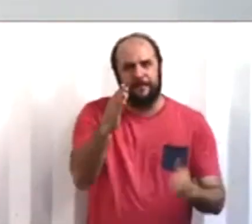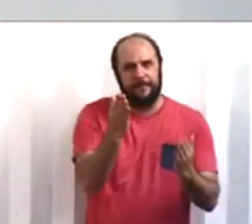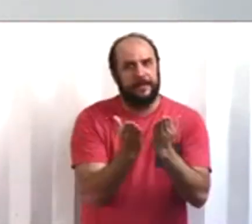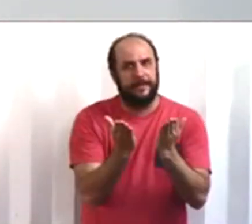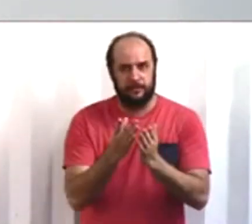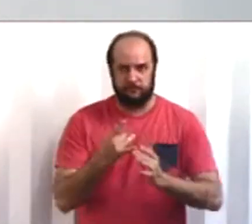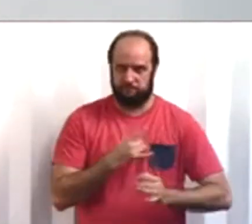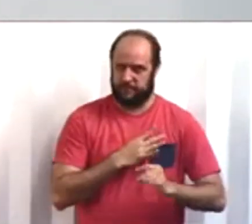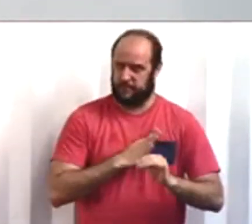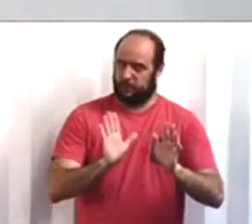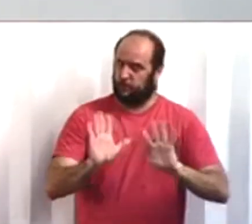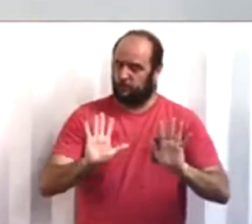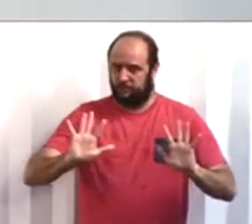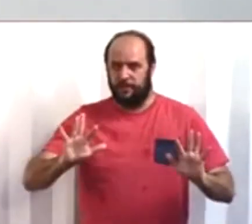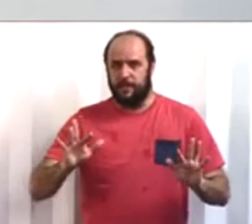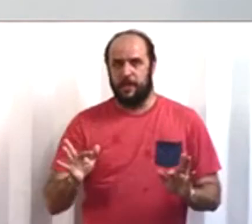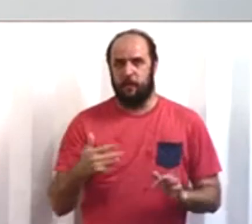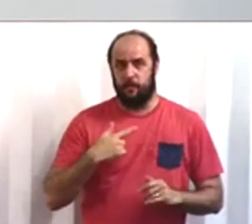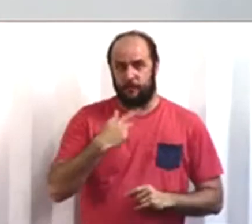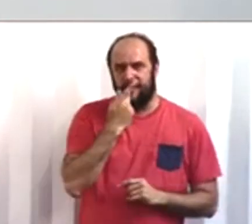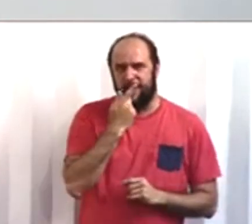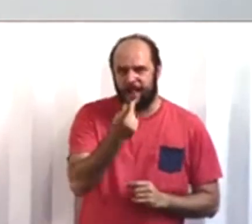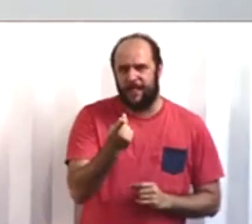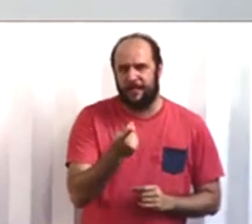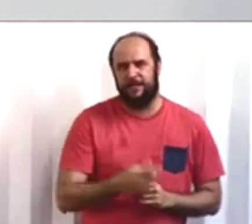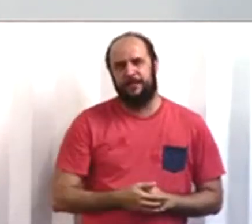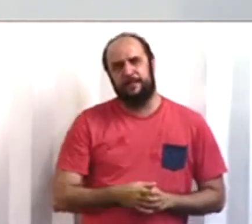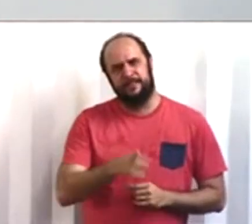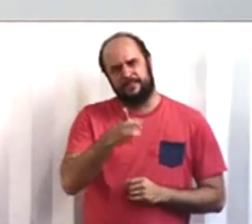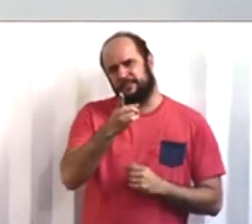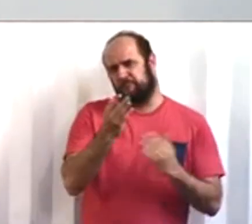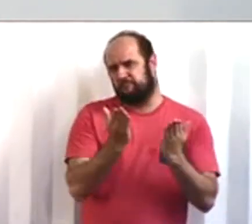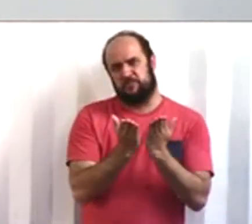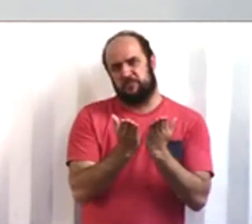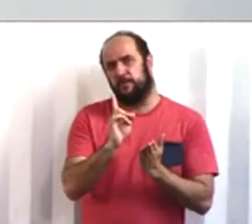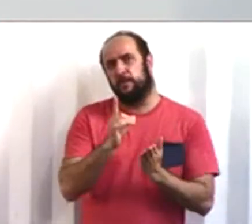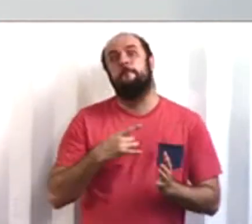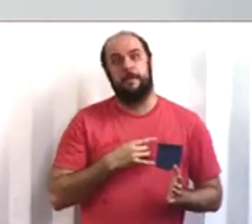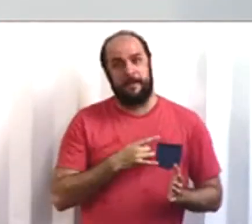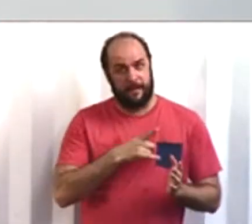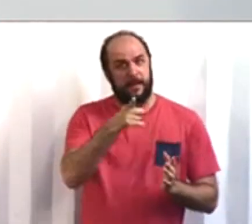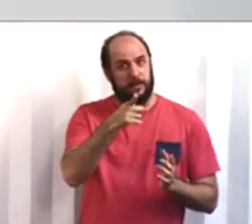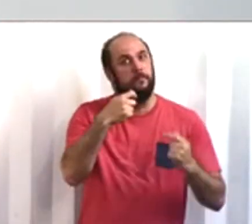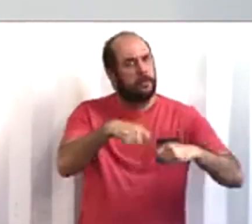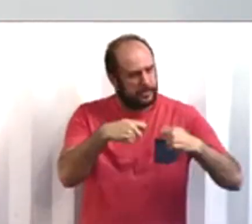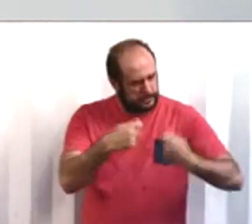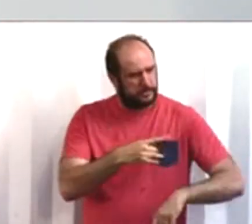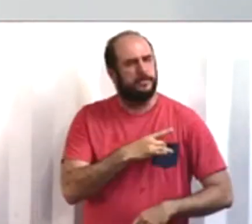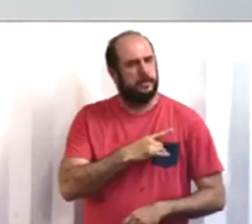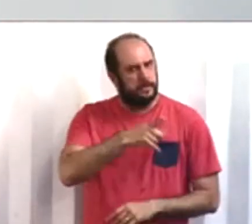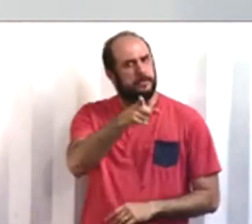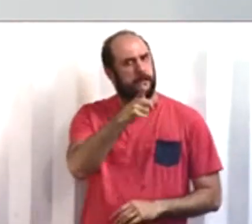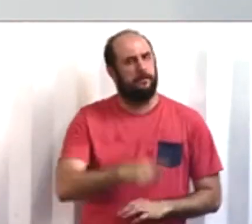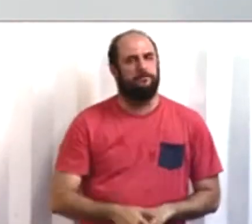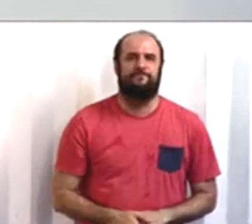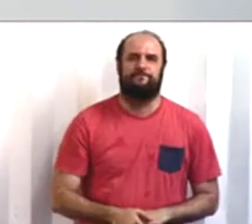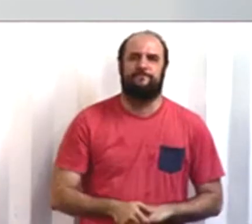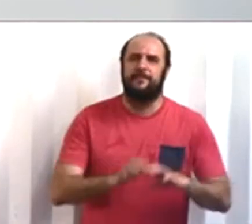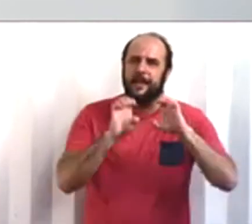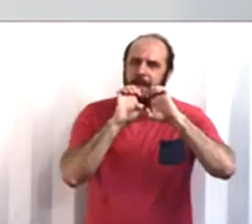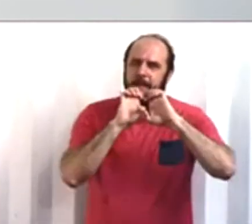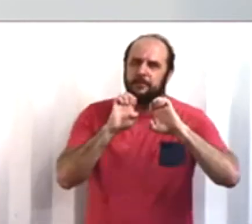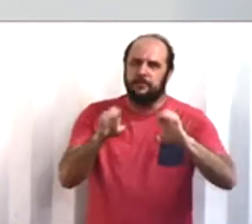vai temer com o que eu vou dizer. Mas você que não é cristão vai temer. E precisa temer. O Evangelho é